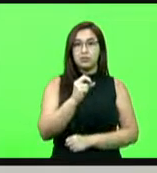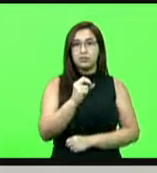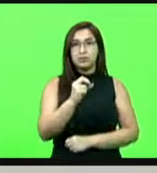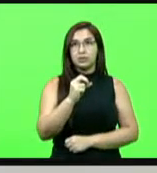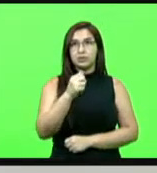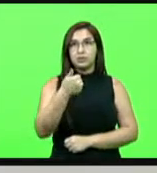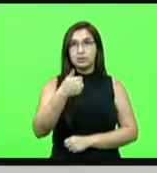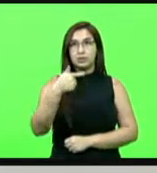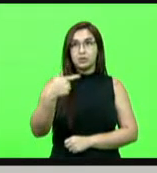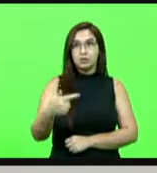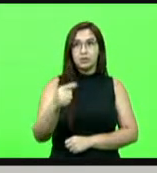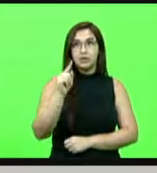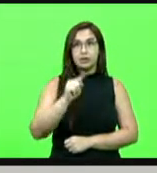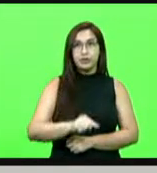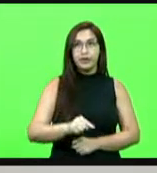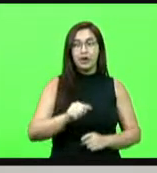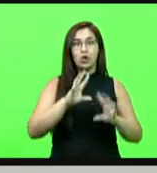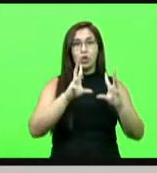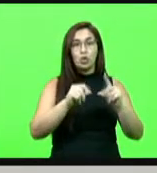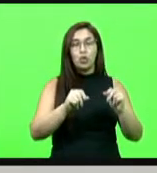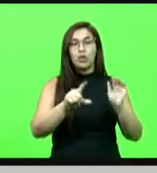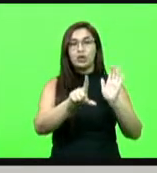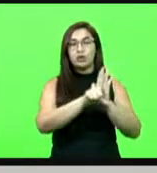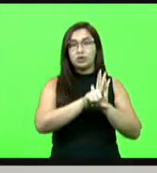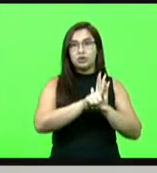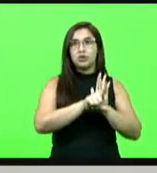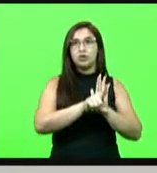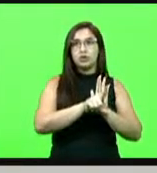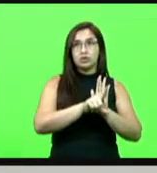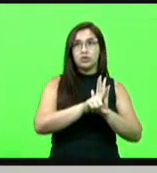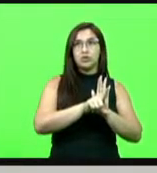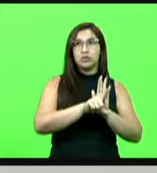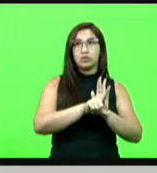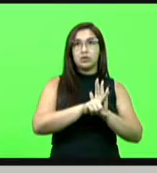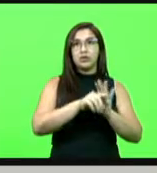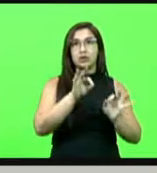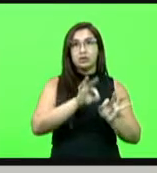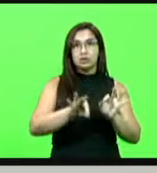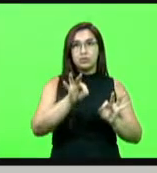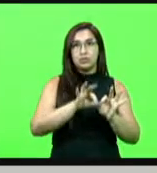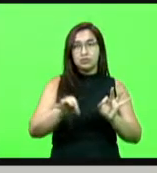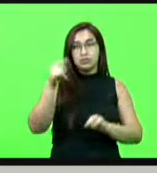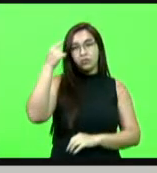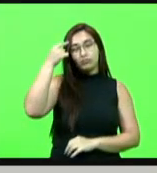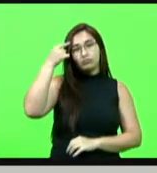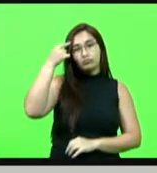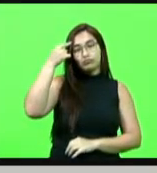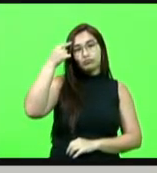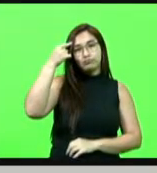17.335/2017, que consolida as leis que dispõem sobre instituição de datas